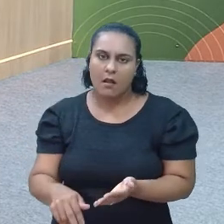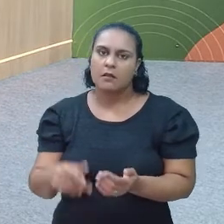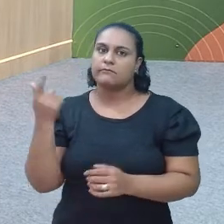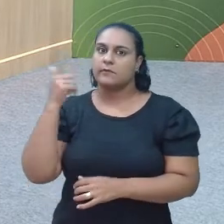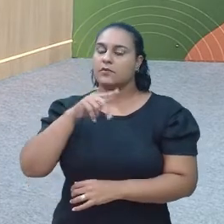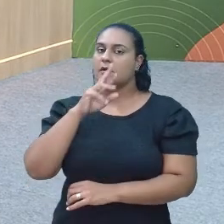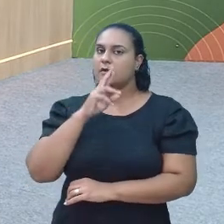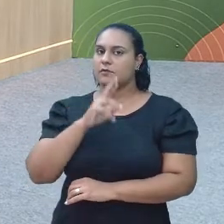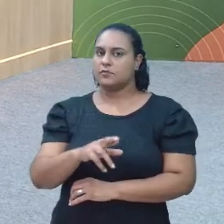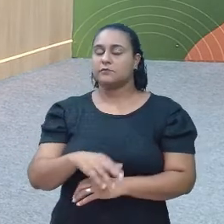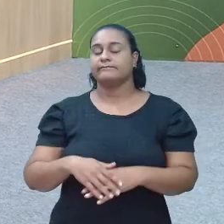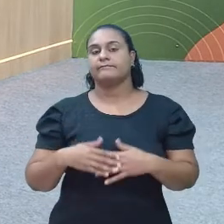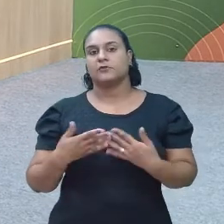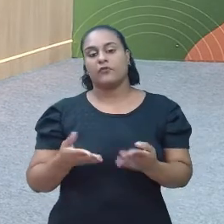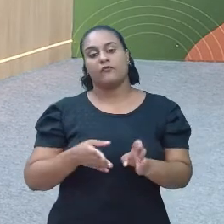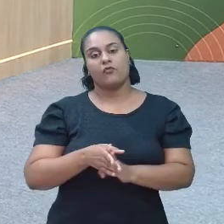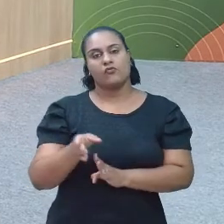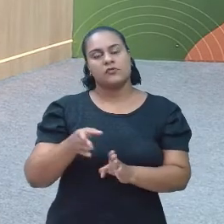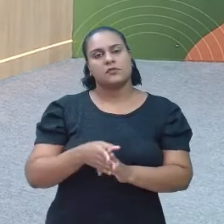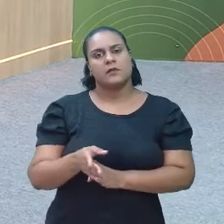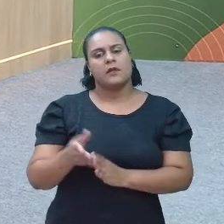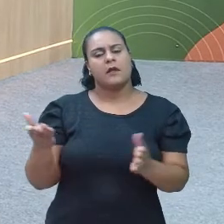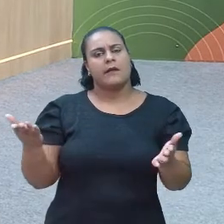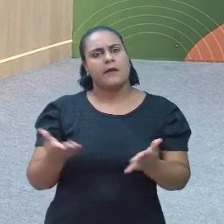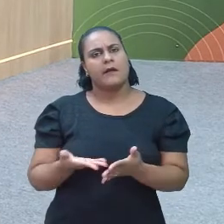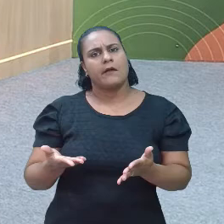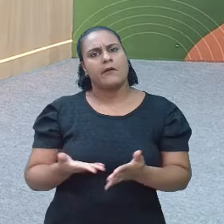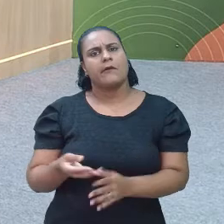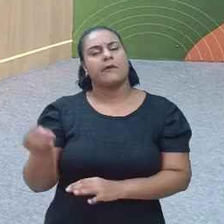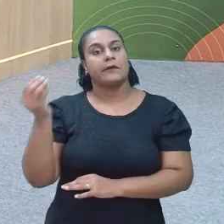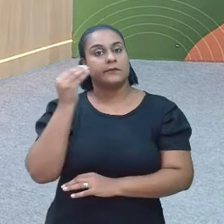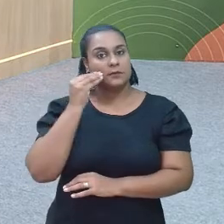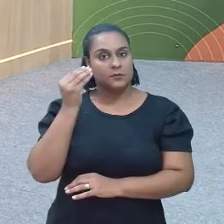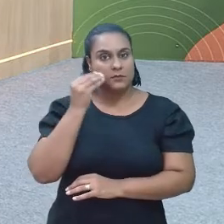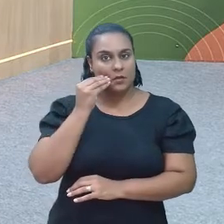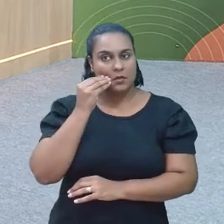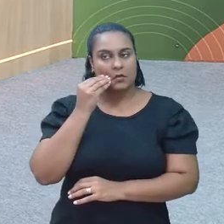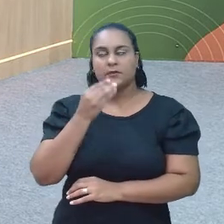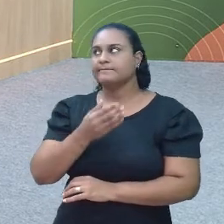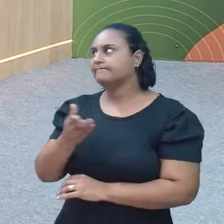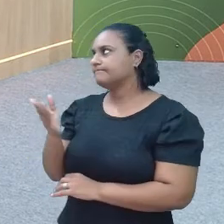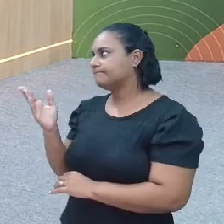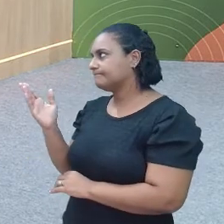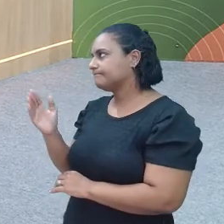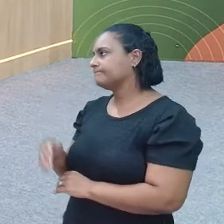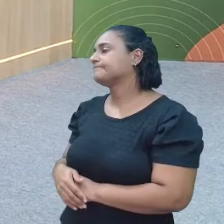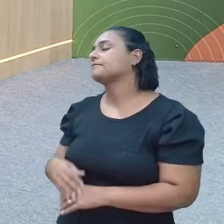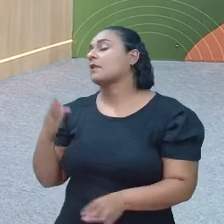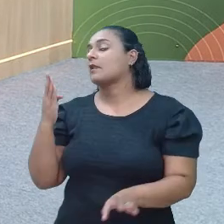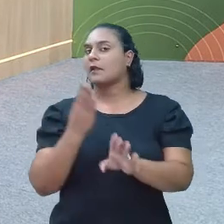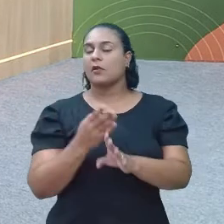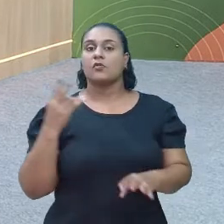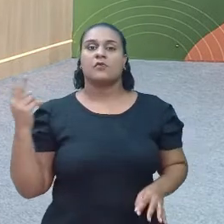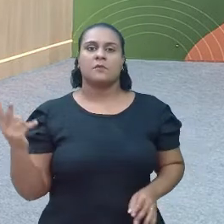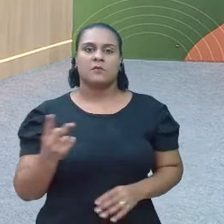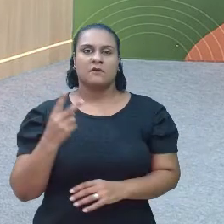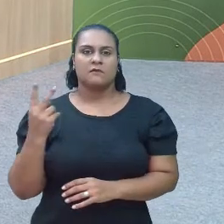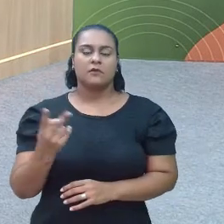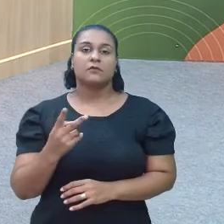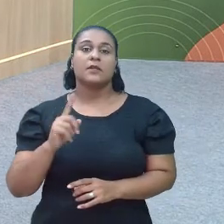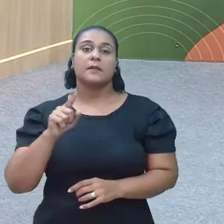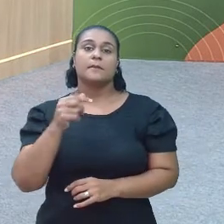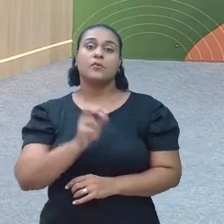chegar. Mas eu aconselho nesse primeiro momento você tentar, no caso aí, descobrir o valor e depois